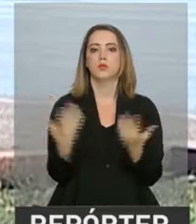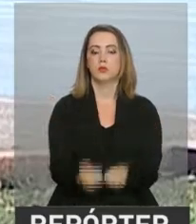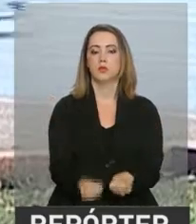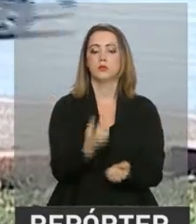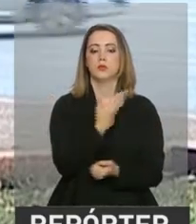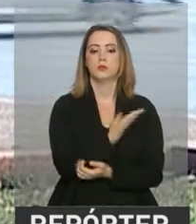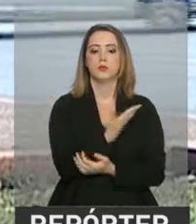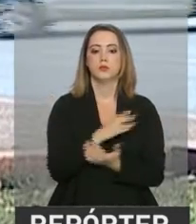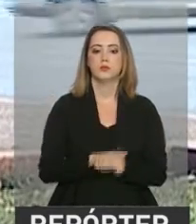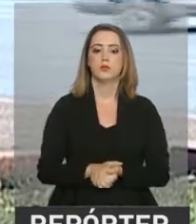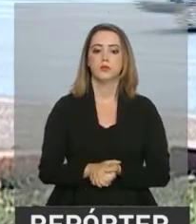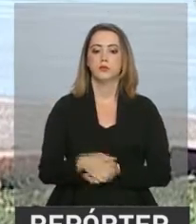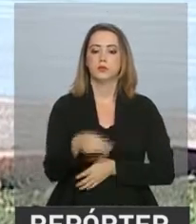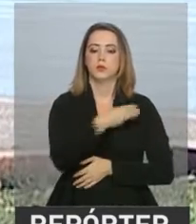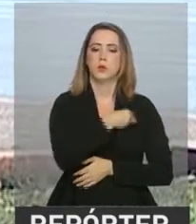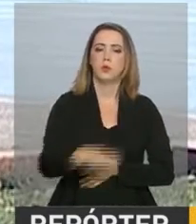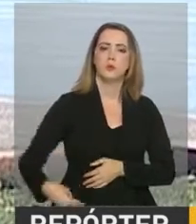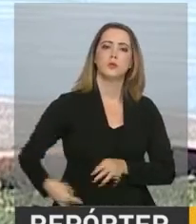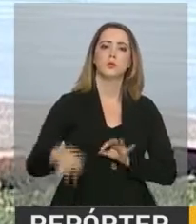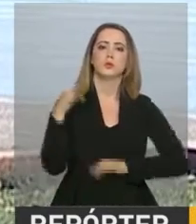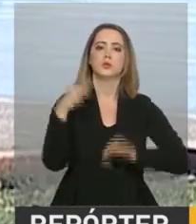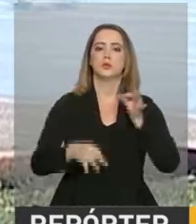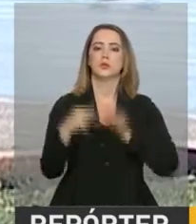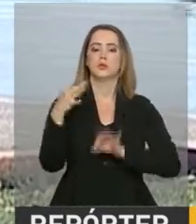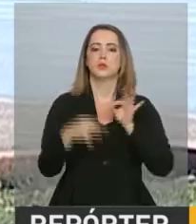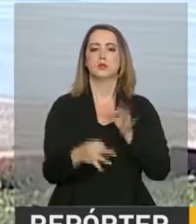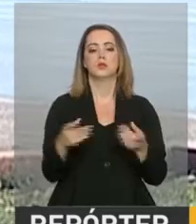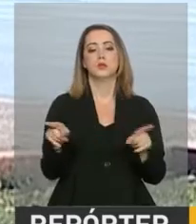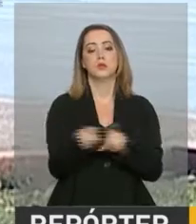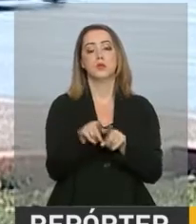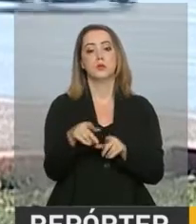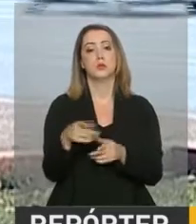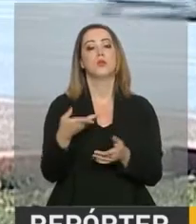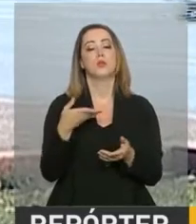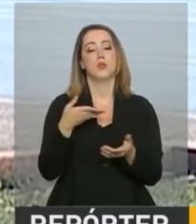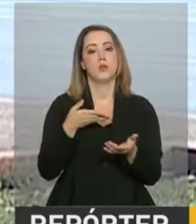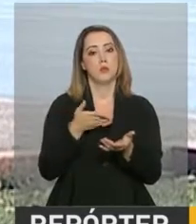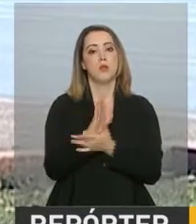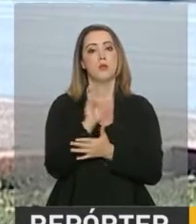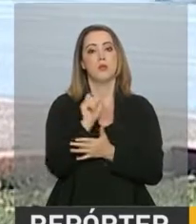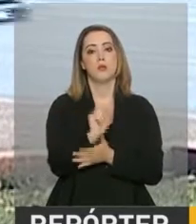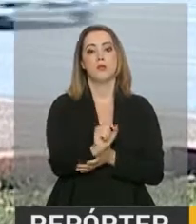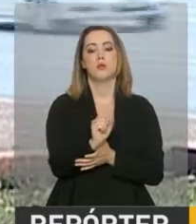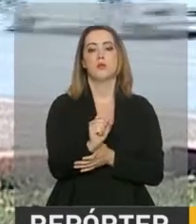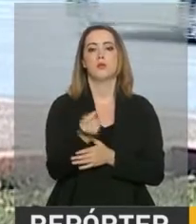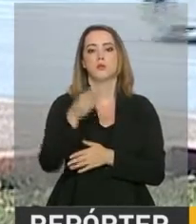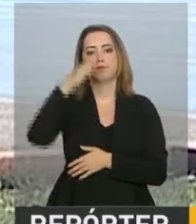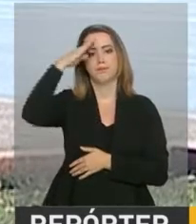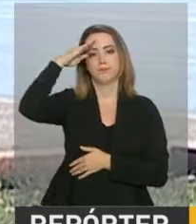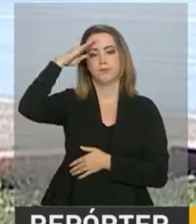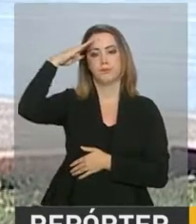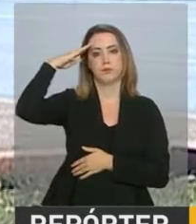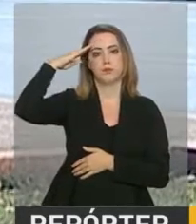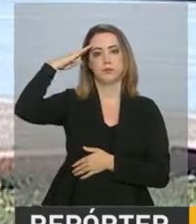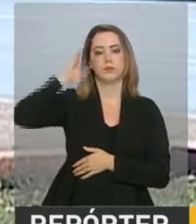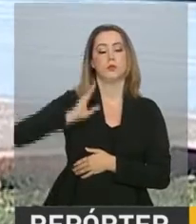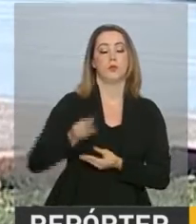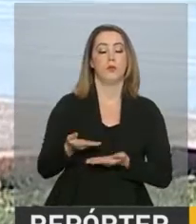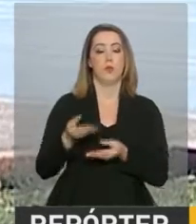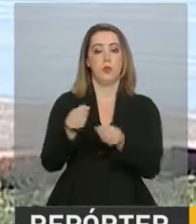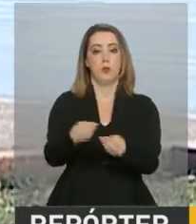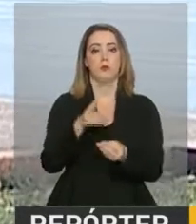o ministro da justiça e cidadania alexandre de moraes autorizou o envio de tropas da força nacional de segurança pública